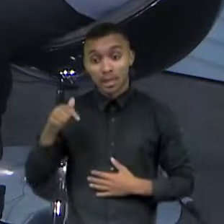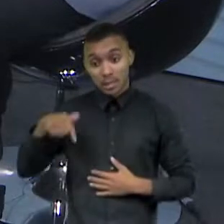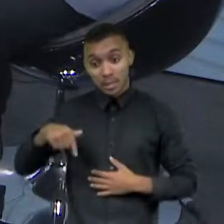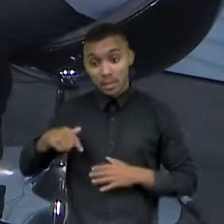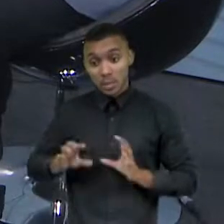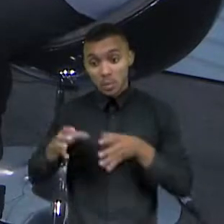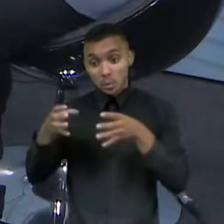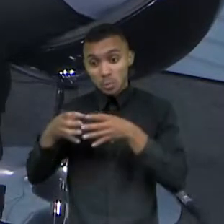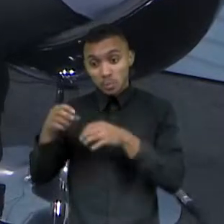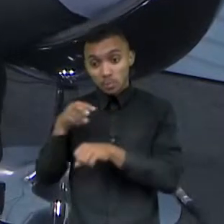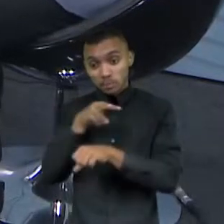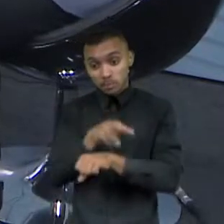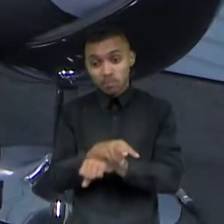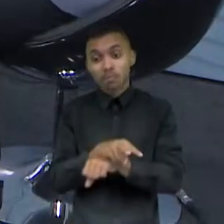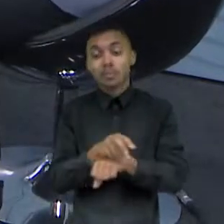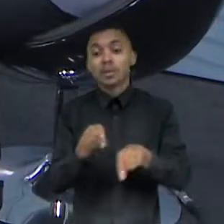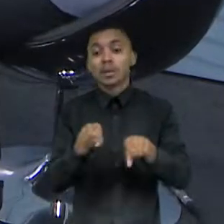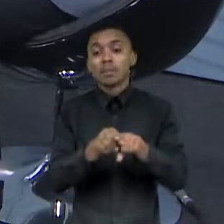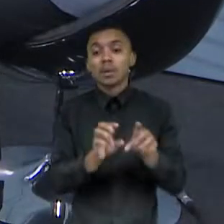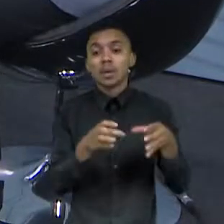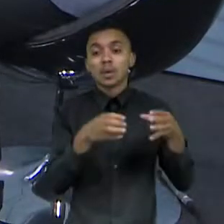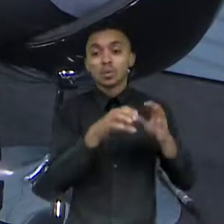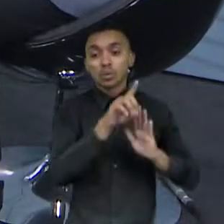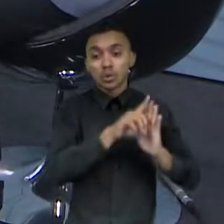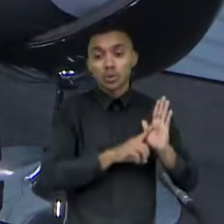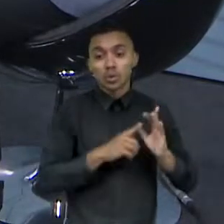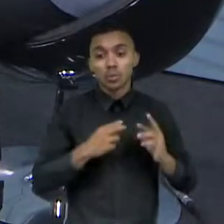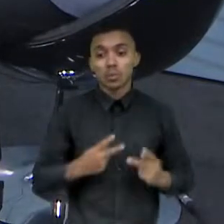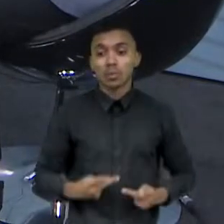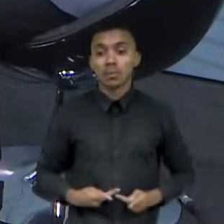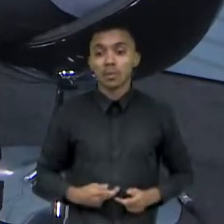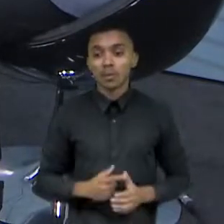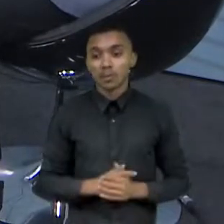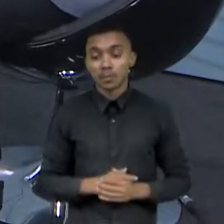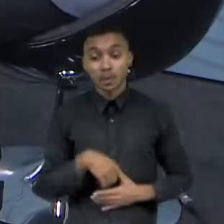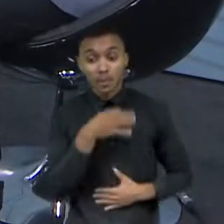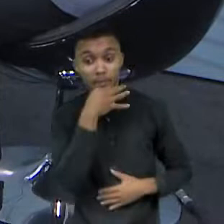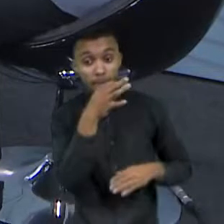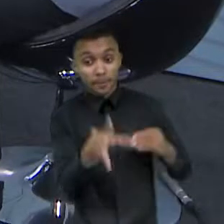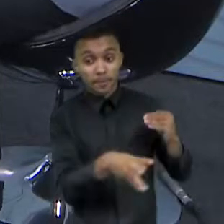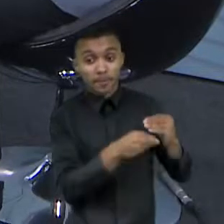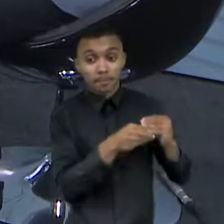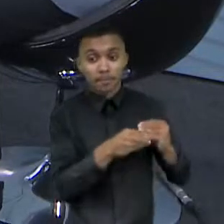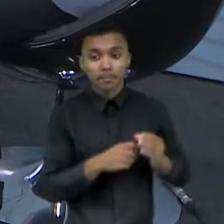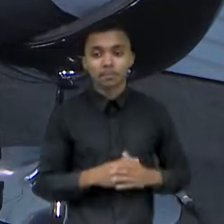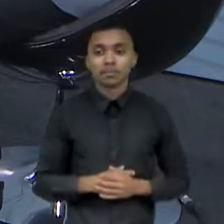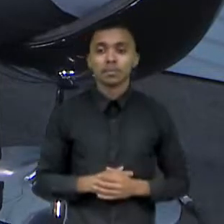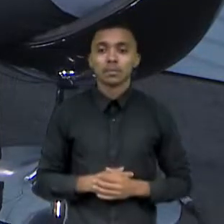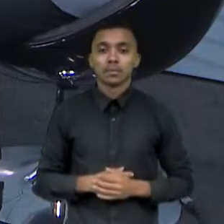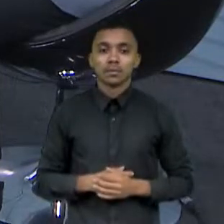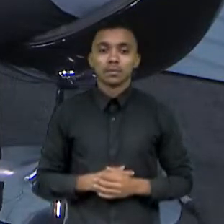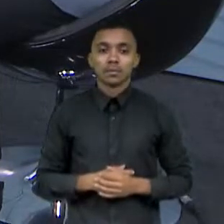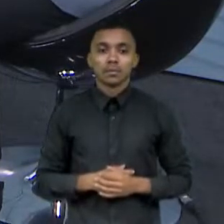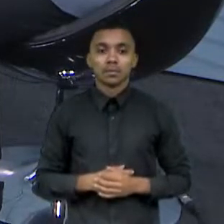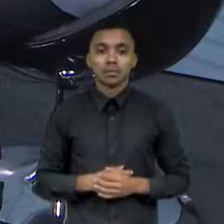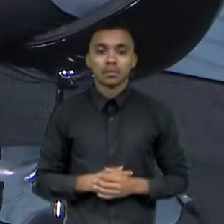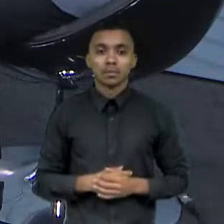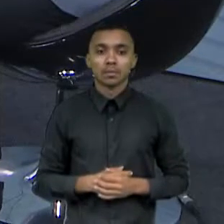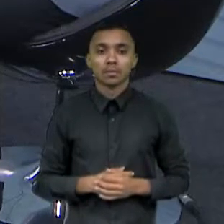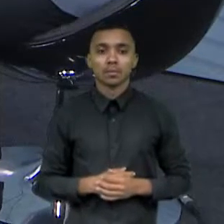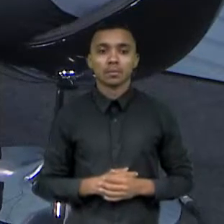E pela comissão de direitos humanos. Exatamente. Quer complementar, Miguel, sobre esse assunto? O escritório ele